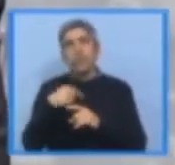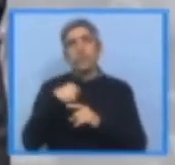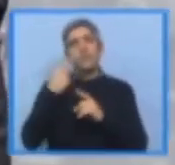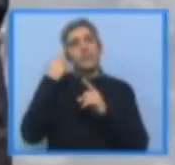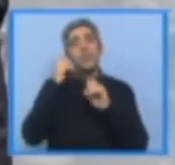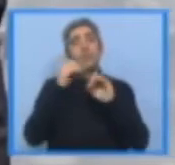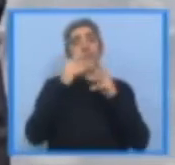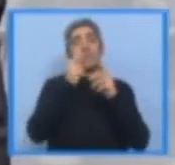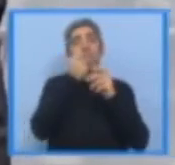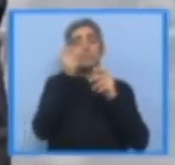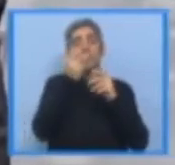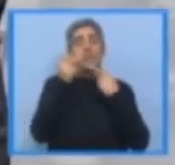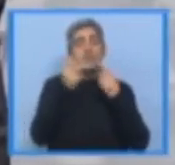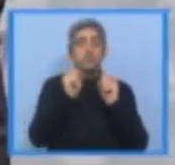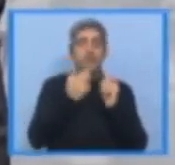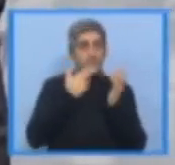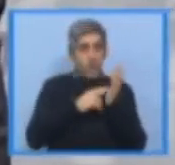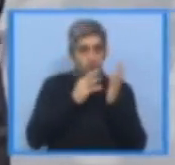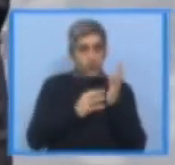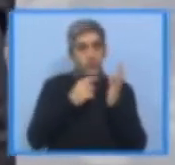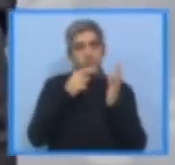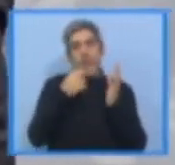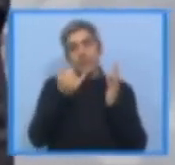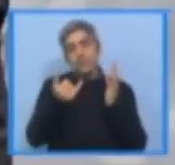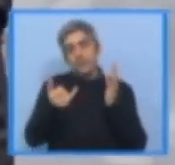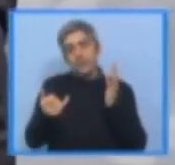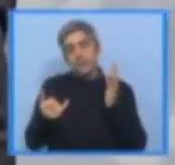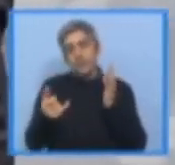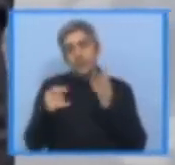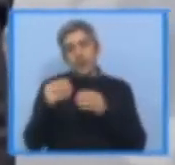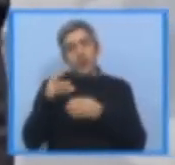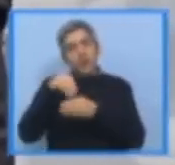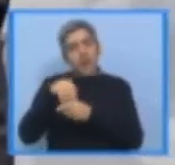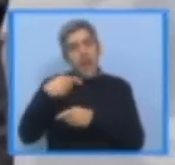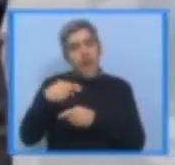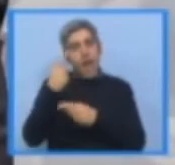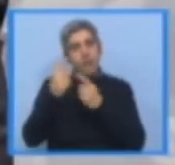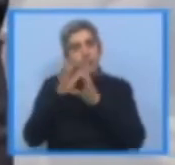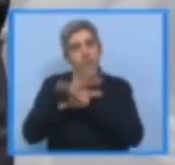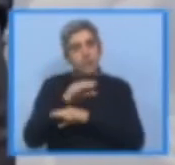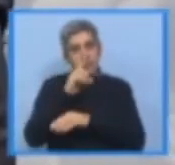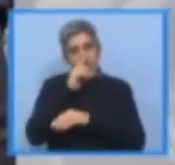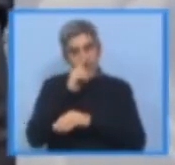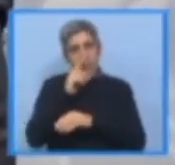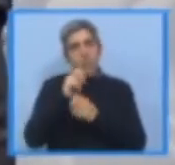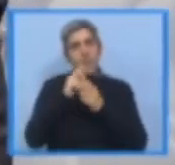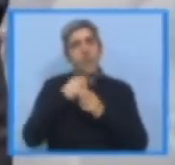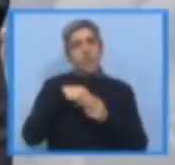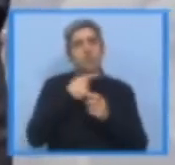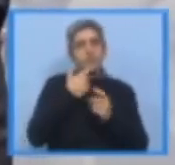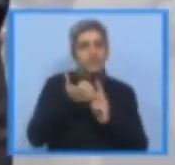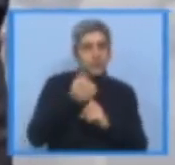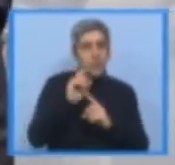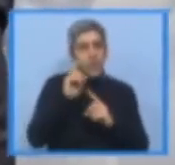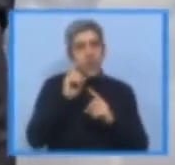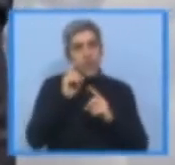Papa diz, não somos capazes do discernimento. Porque o problema é o problema de sempre. Não é? É perante um